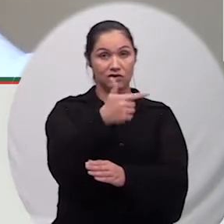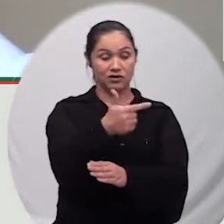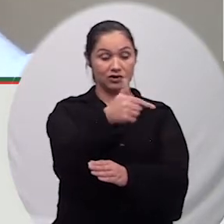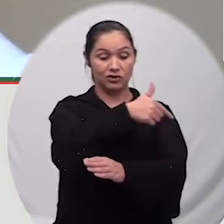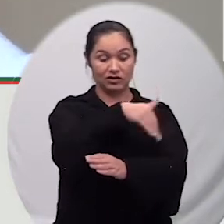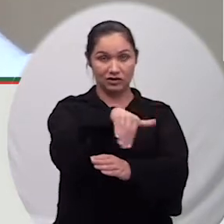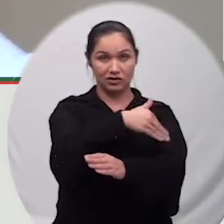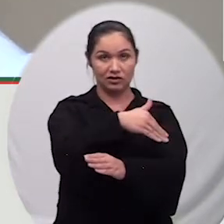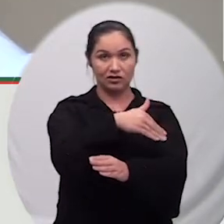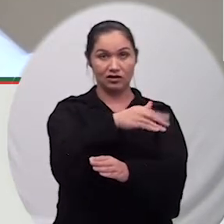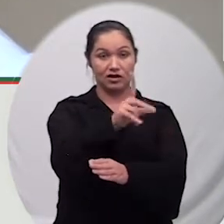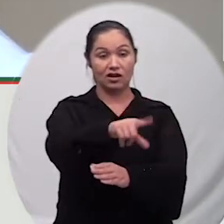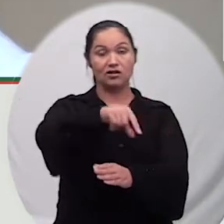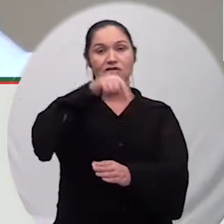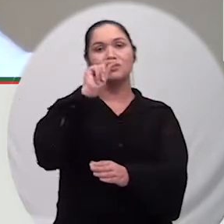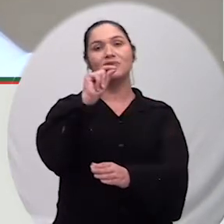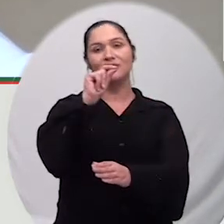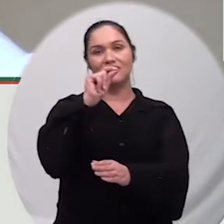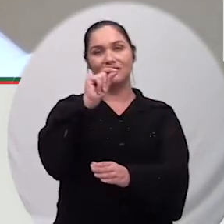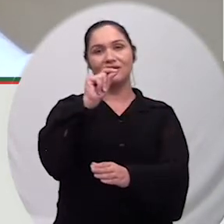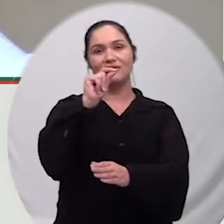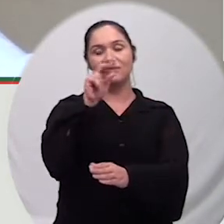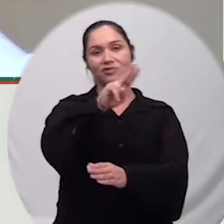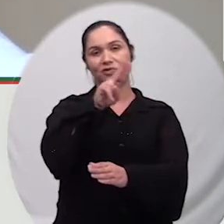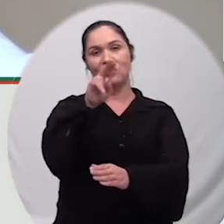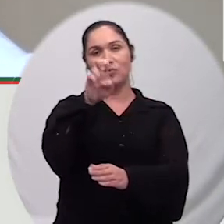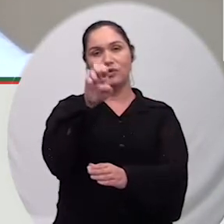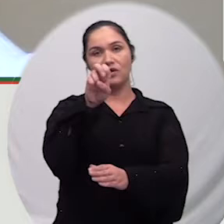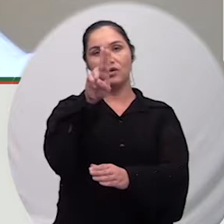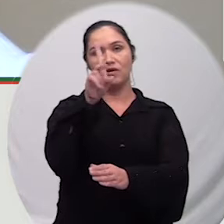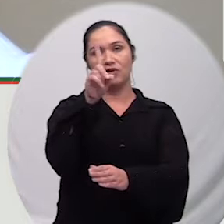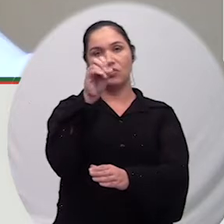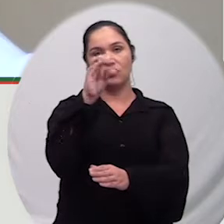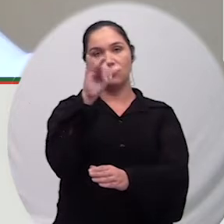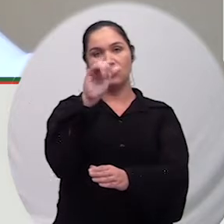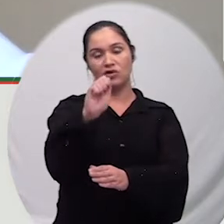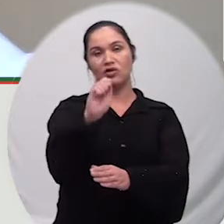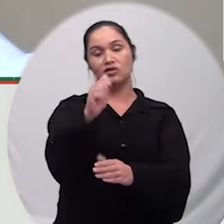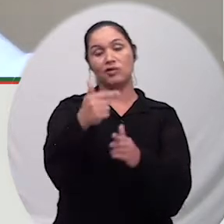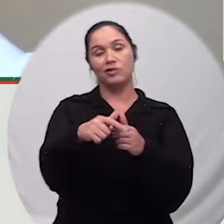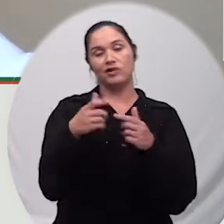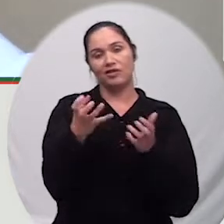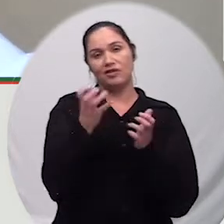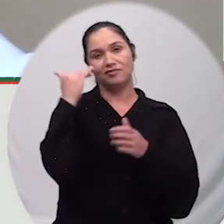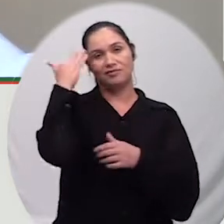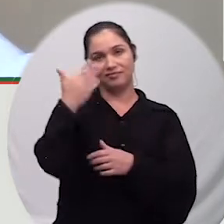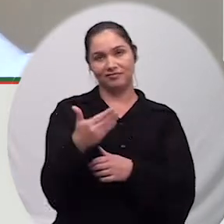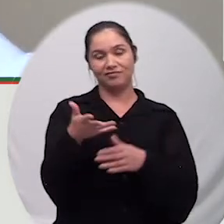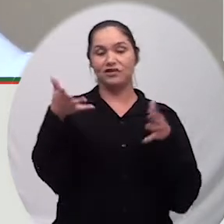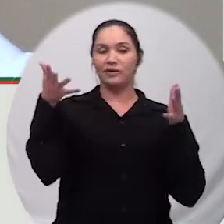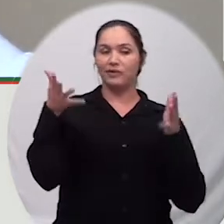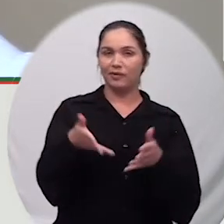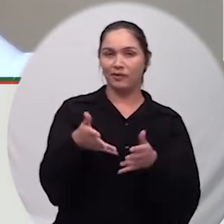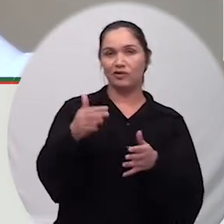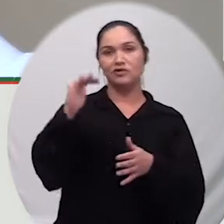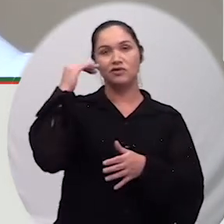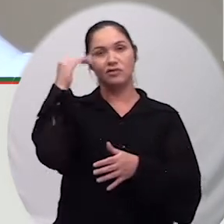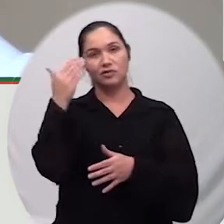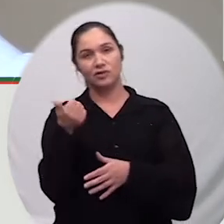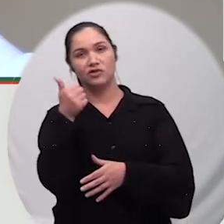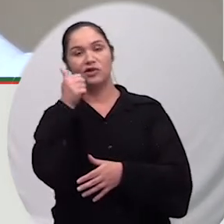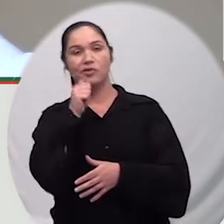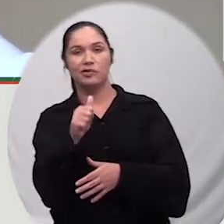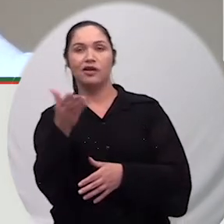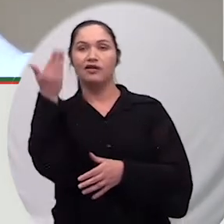que seria muito justo denominar aquela rua no seu nome e homenageando essa mulher que tanto